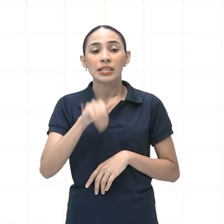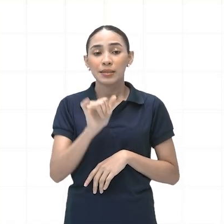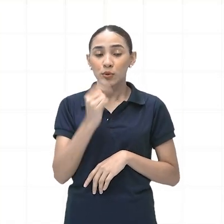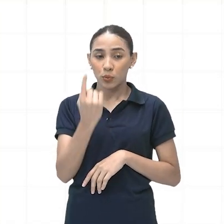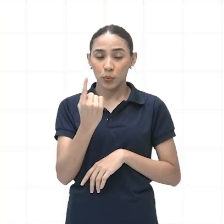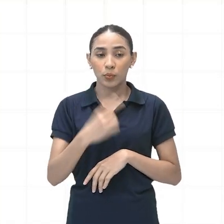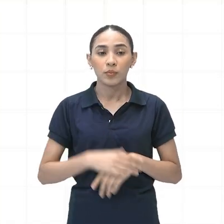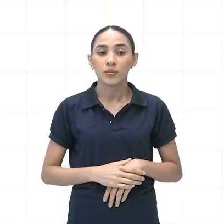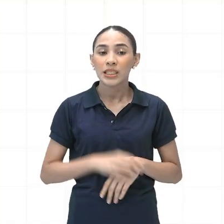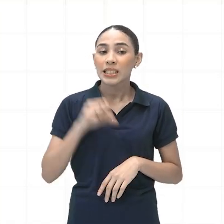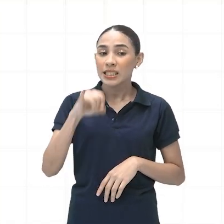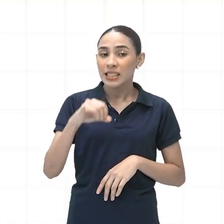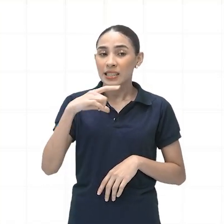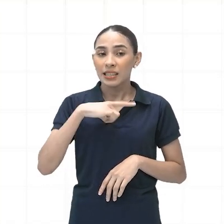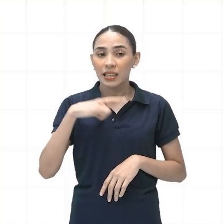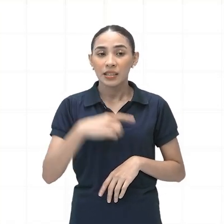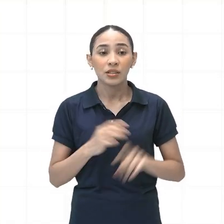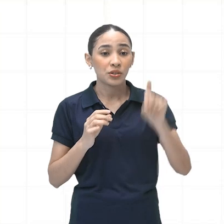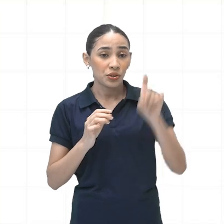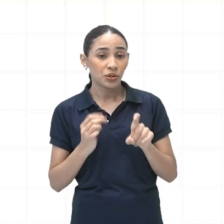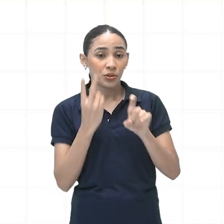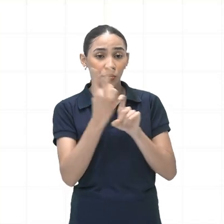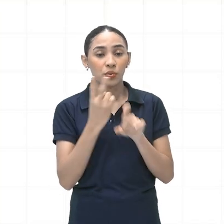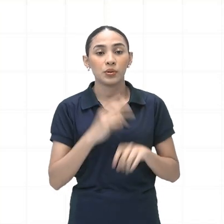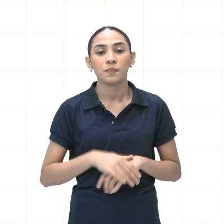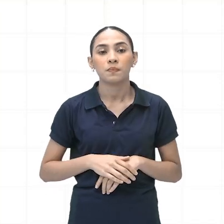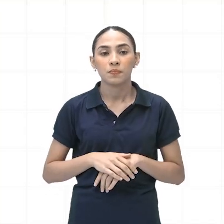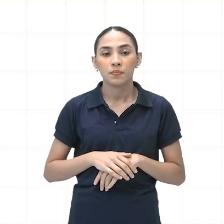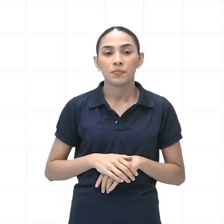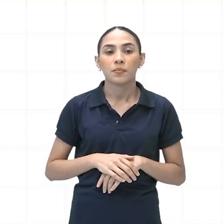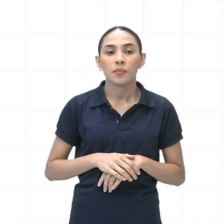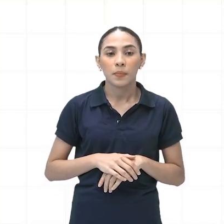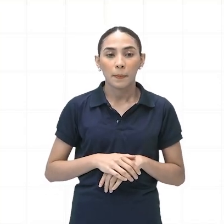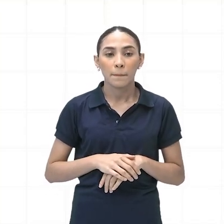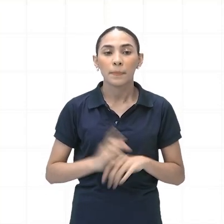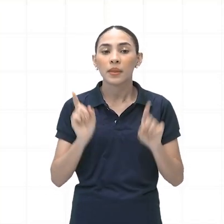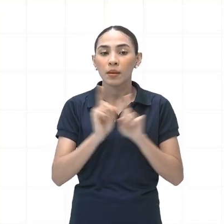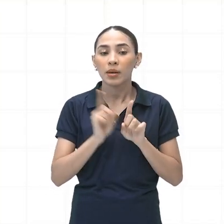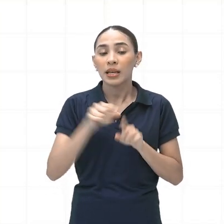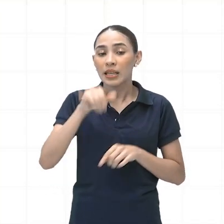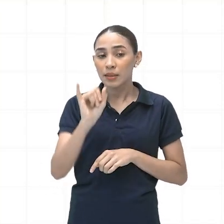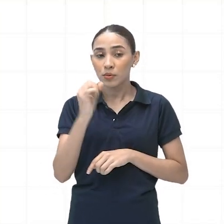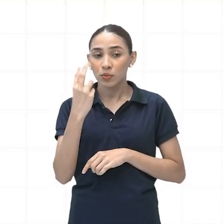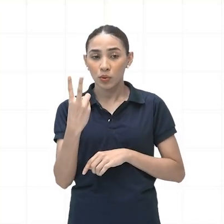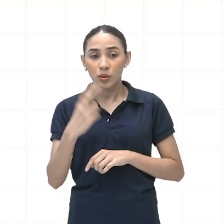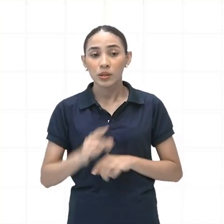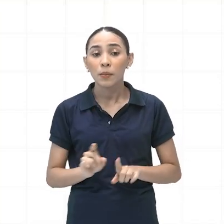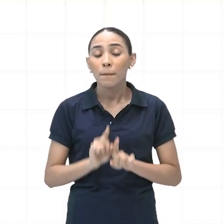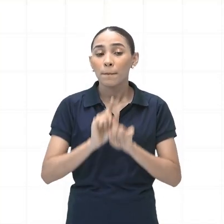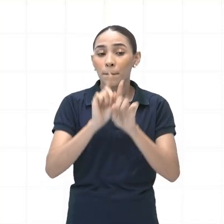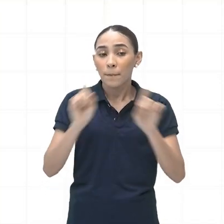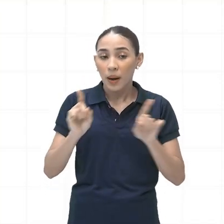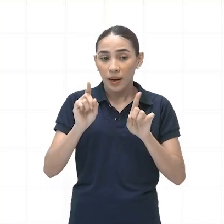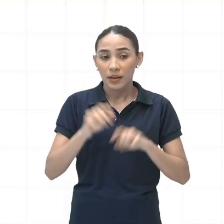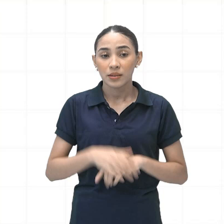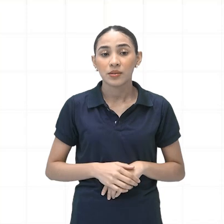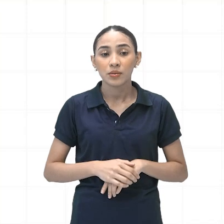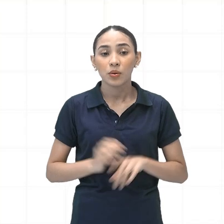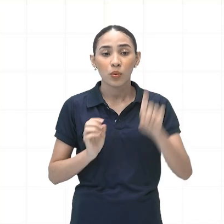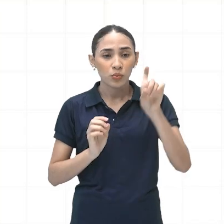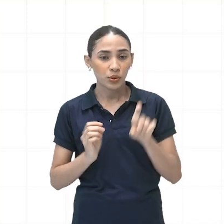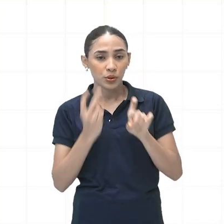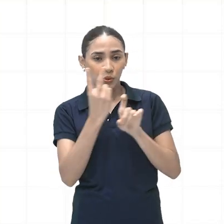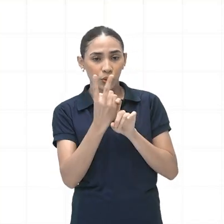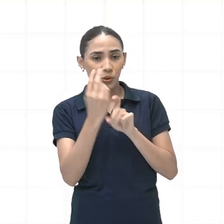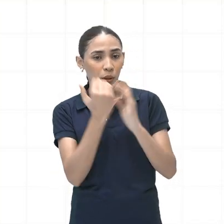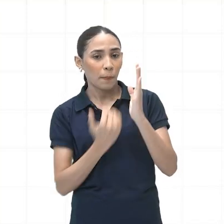y1. E quando eu tenho um x2, a imagem dele aqui me dá um y2. Só que nesse caso, ó, o x2